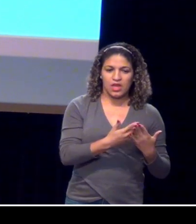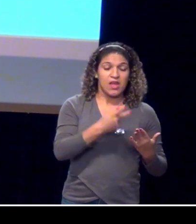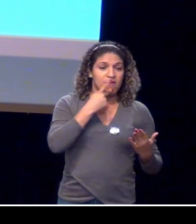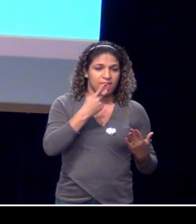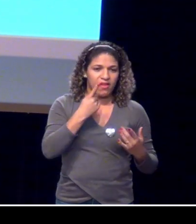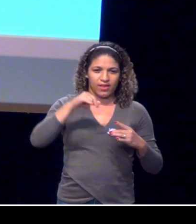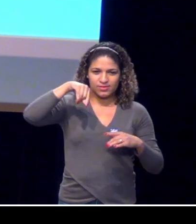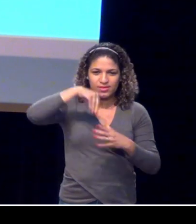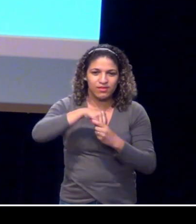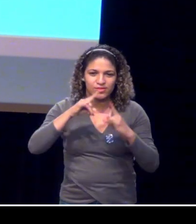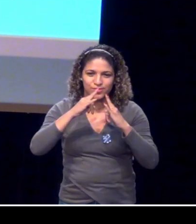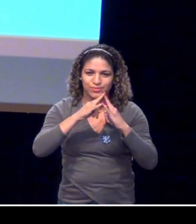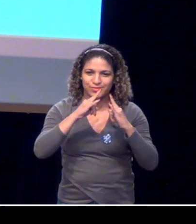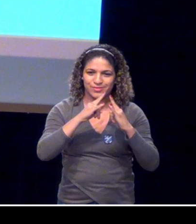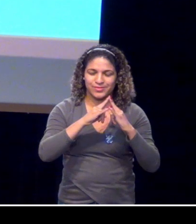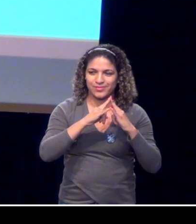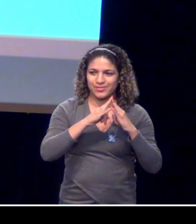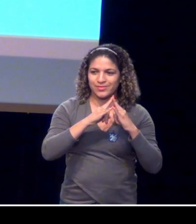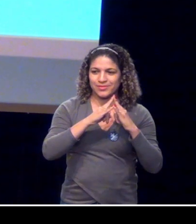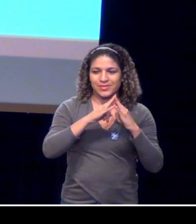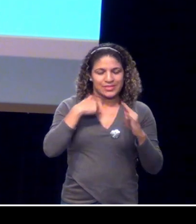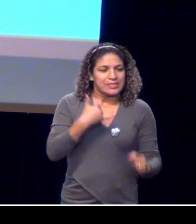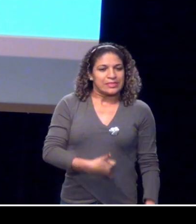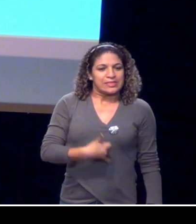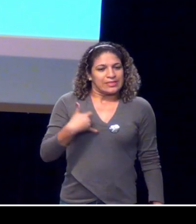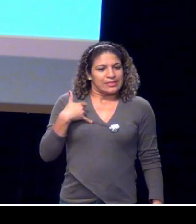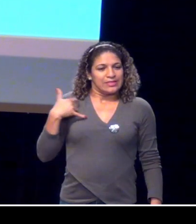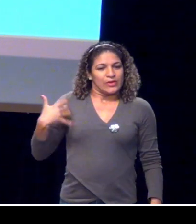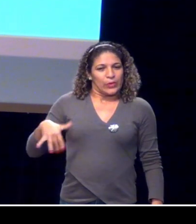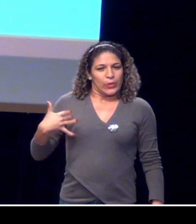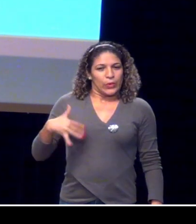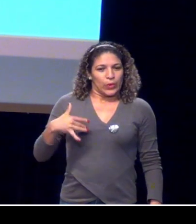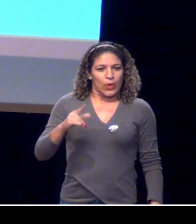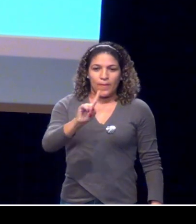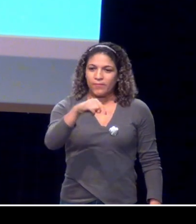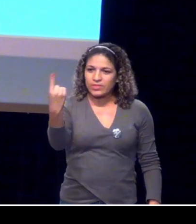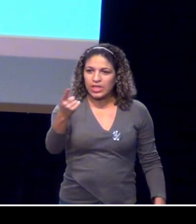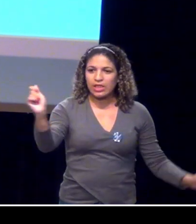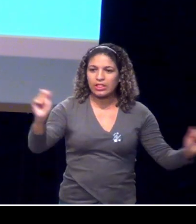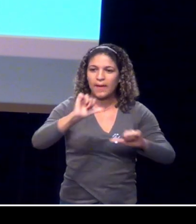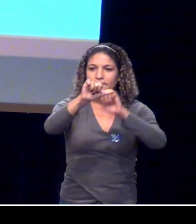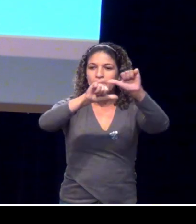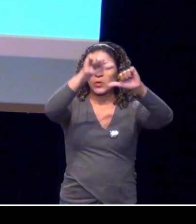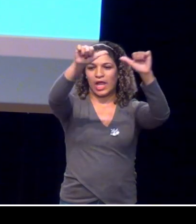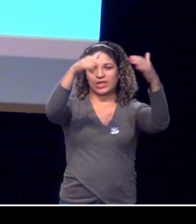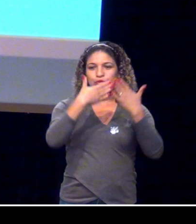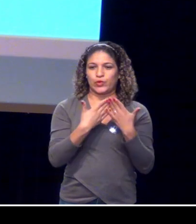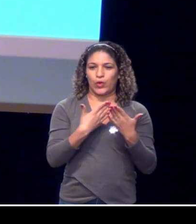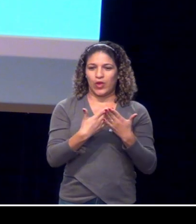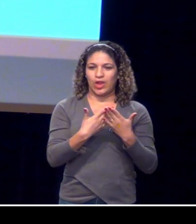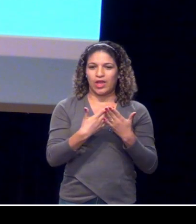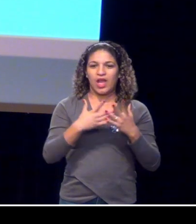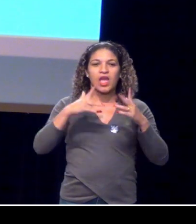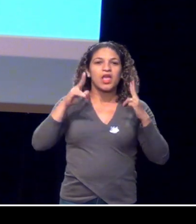dentro do INES, para mim, é um privilégio, porque vocês podem fazer essa história. Diferente